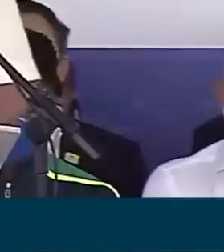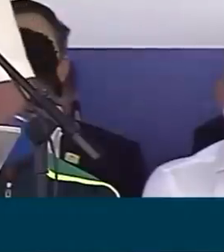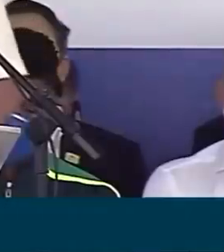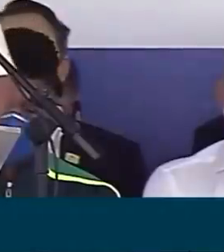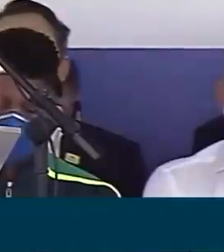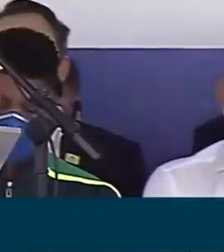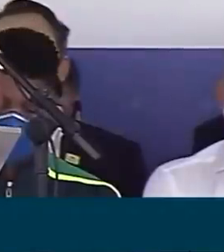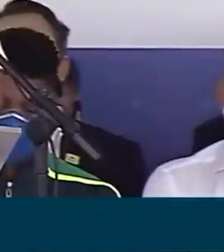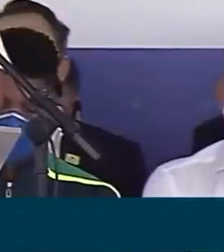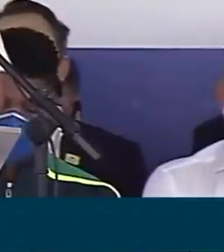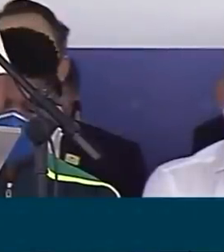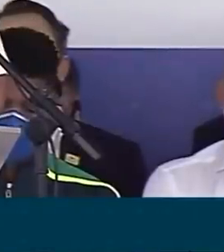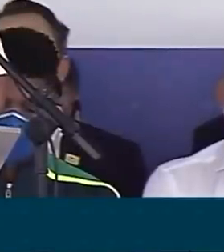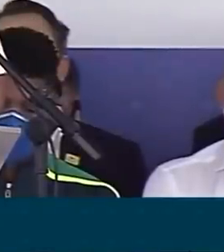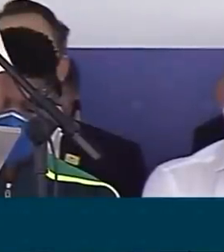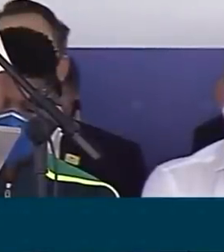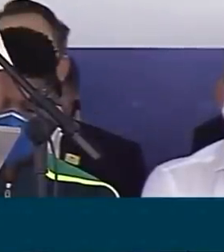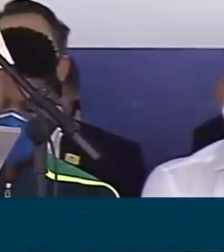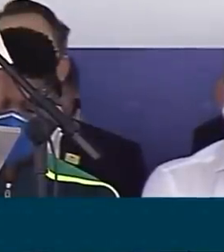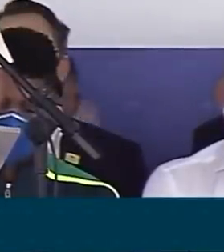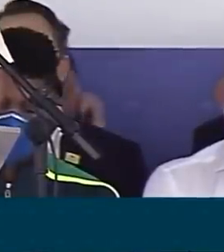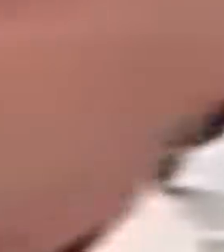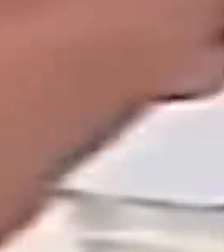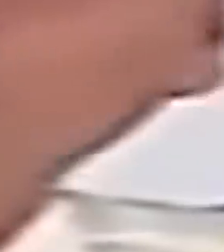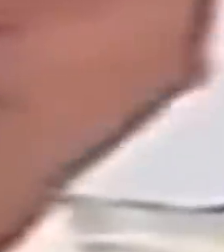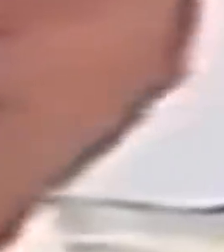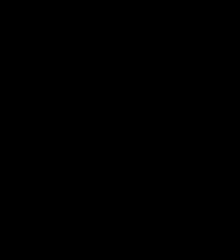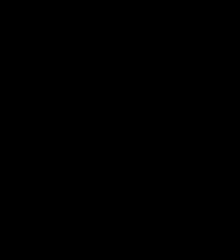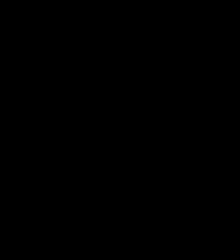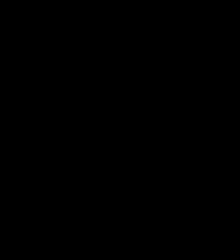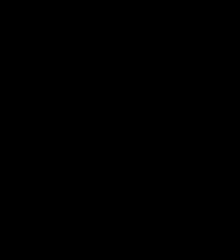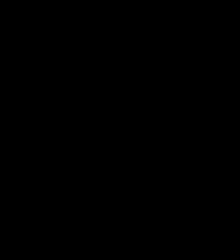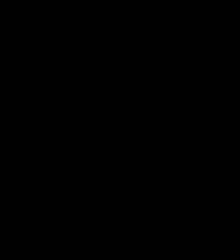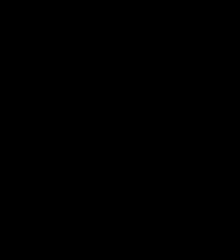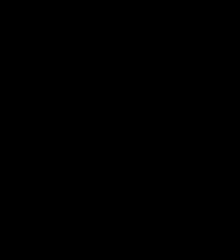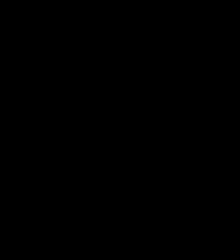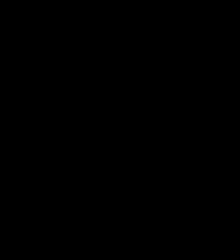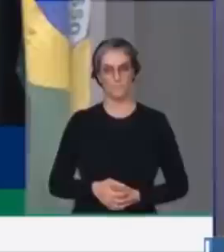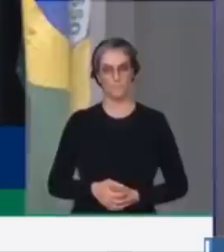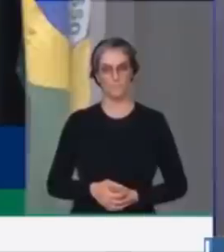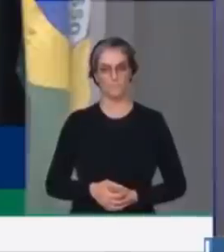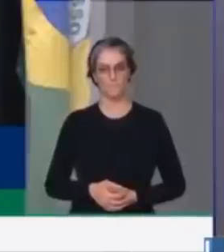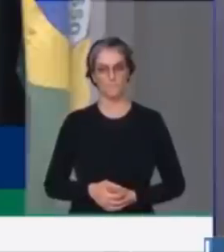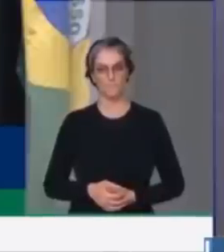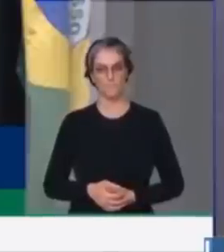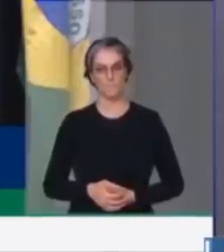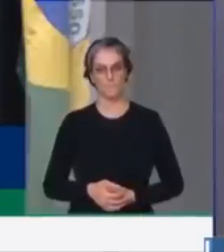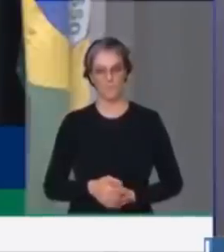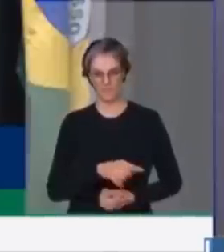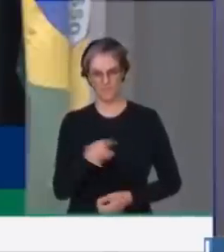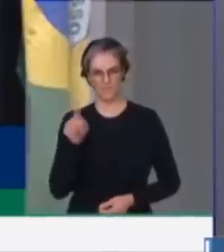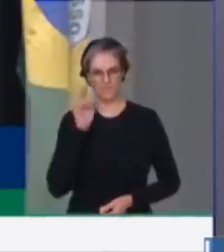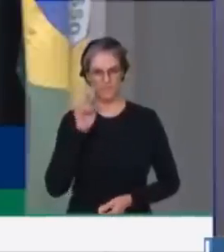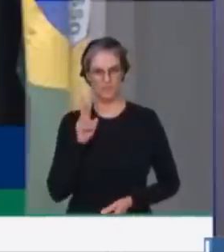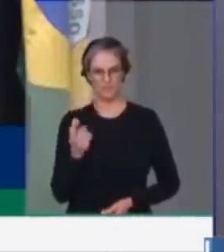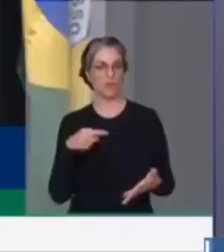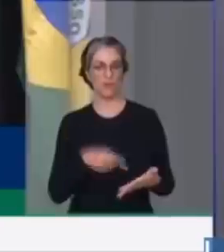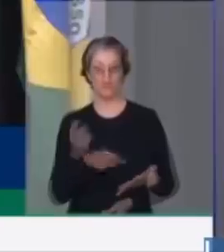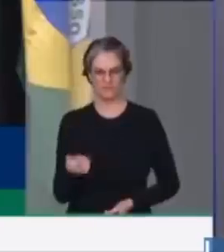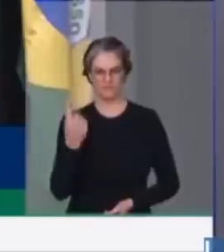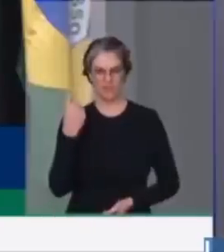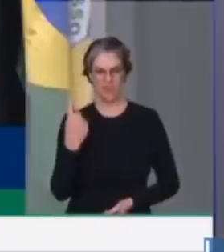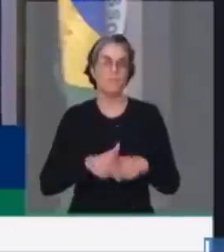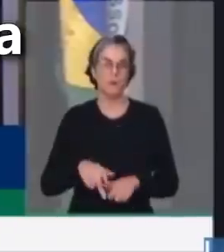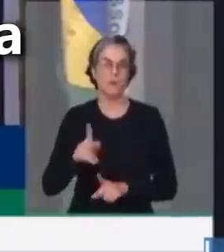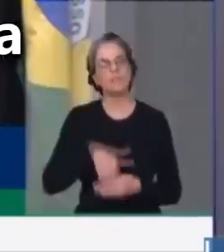1969. Eu fui ser paraquedista, que tem que ser pouco QI. E passei por lá. Alguns de vocês devem ter estranhado o